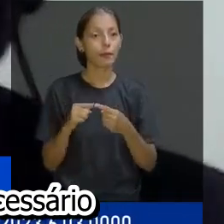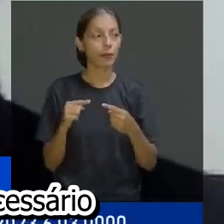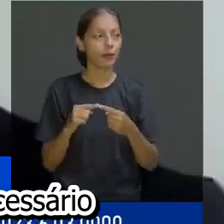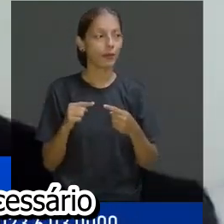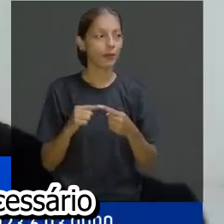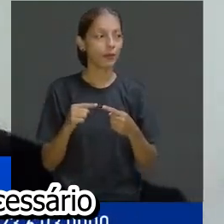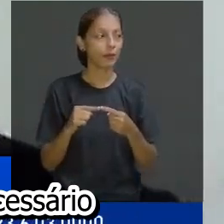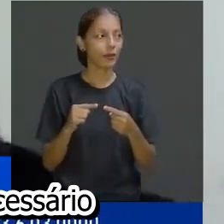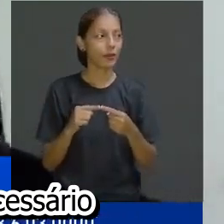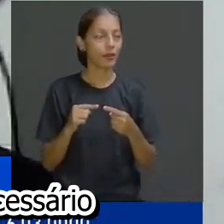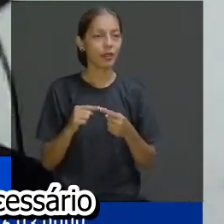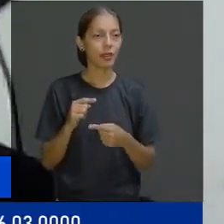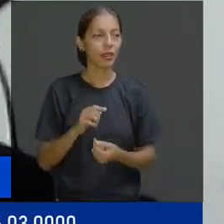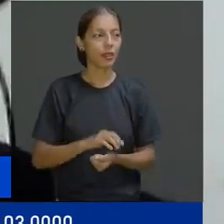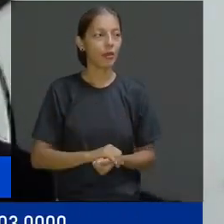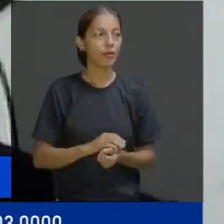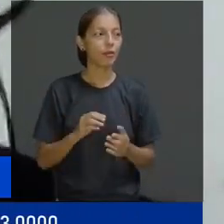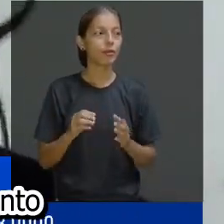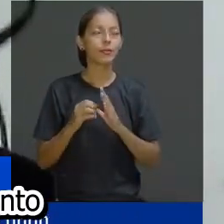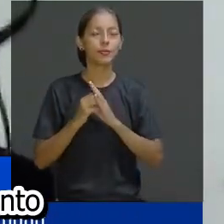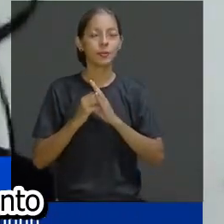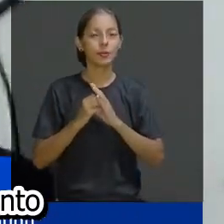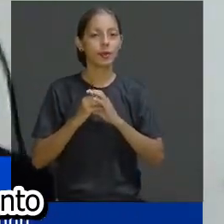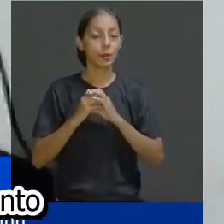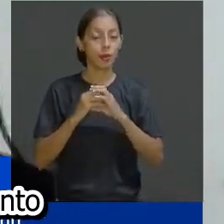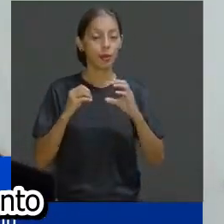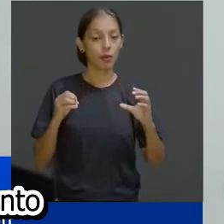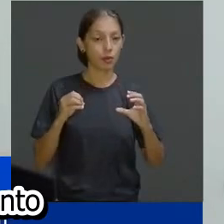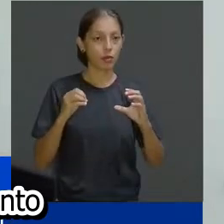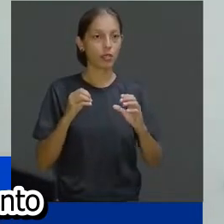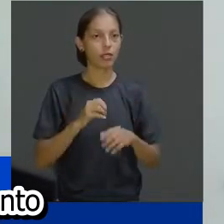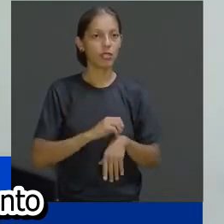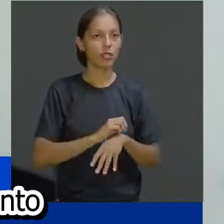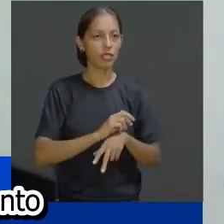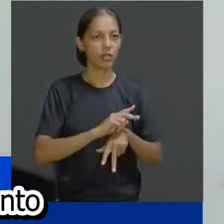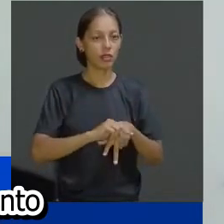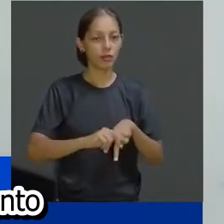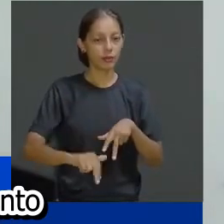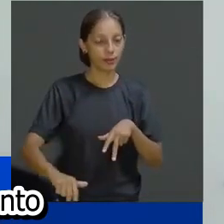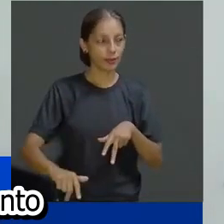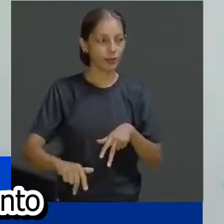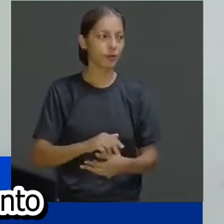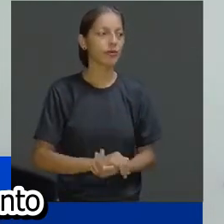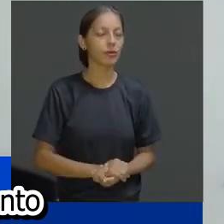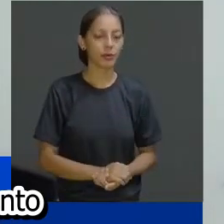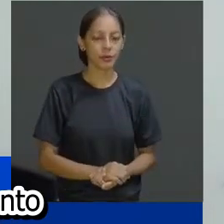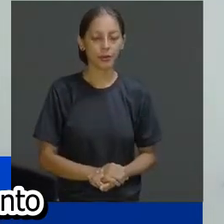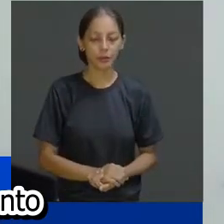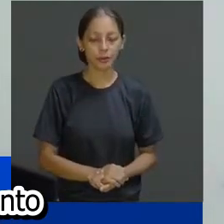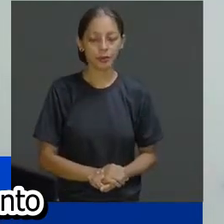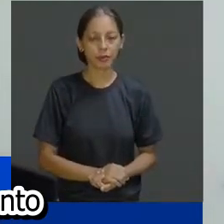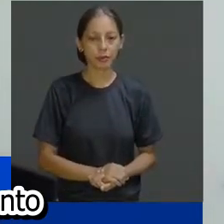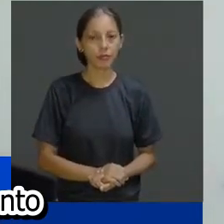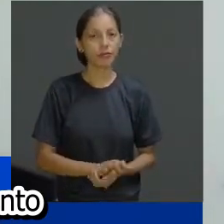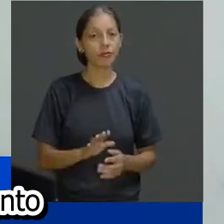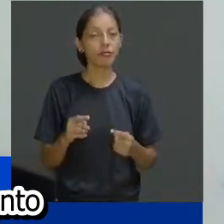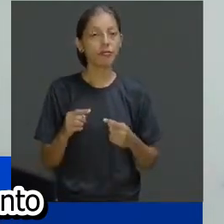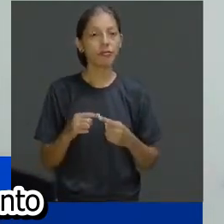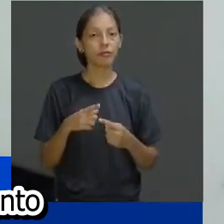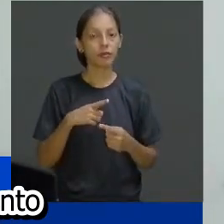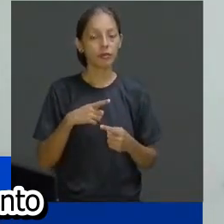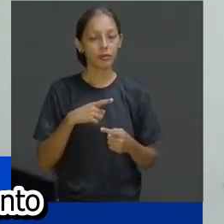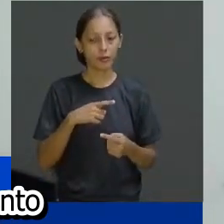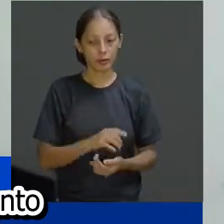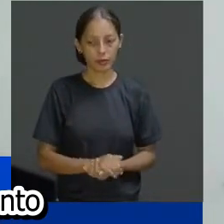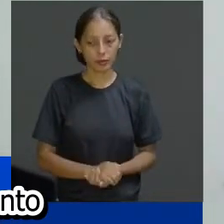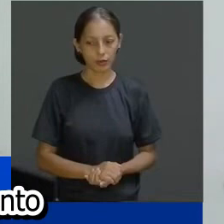à fraude por cota de gêneros. Não vamos reforçar os aspectos do não cabimento da AIME, uma vez que isso foi